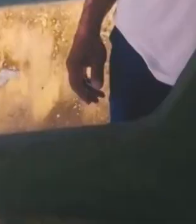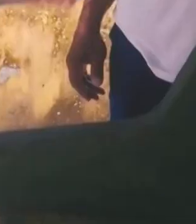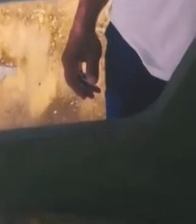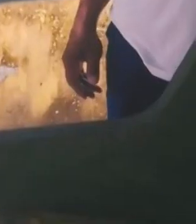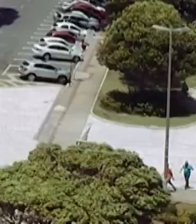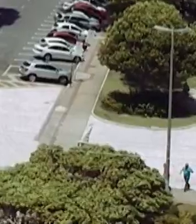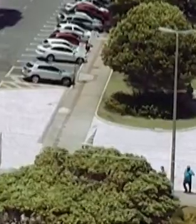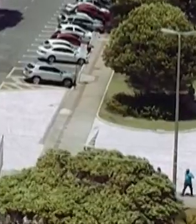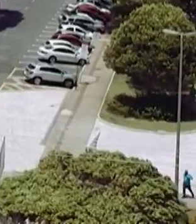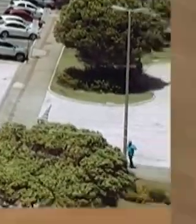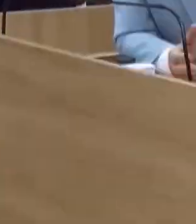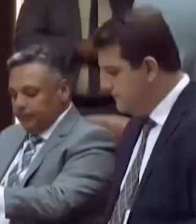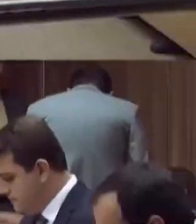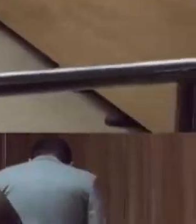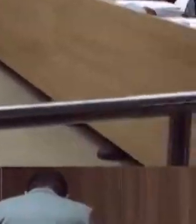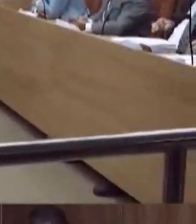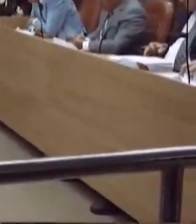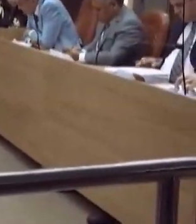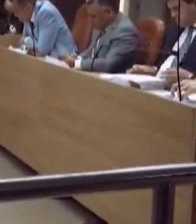minha arte.